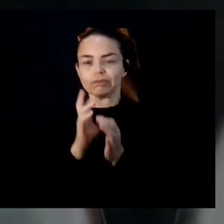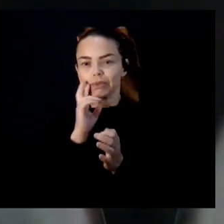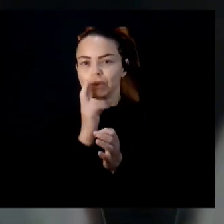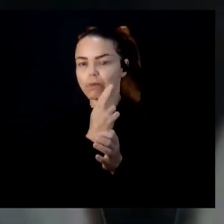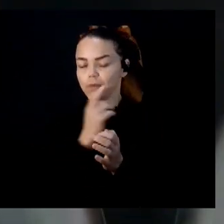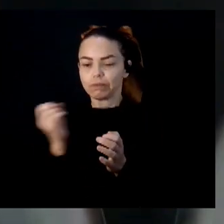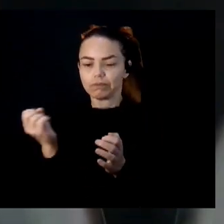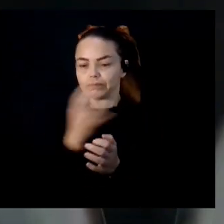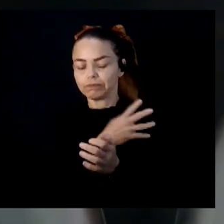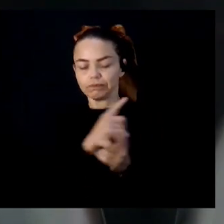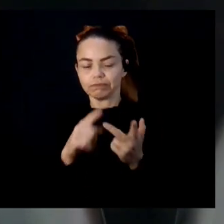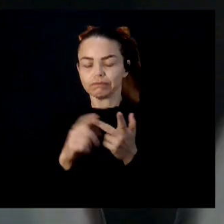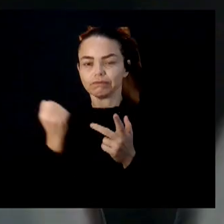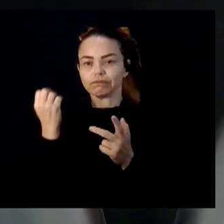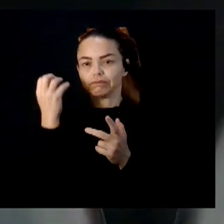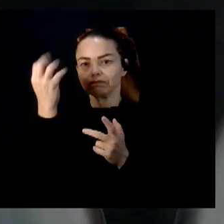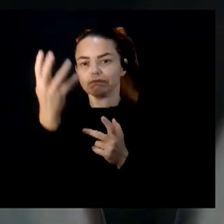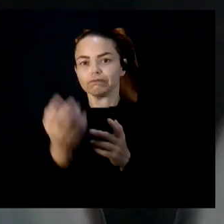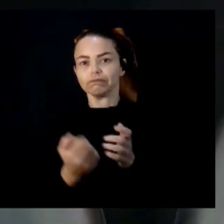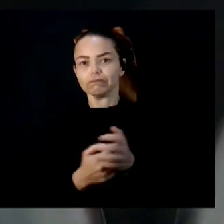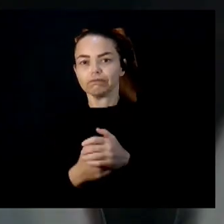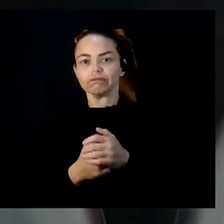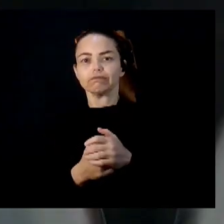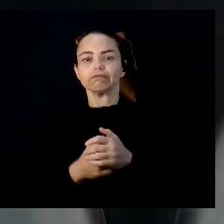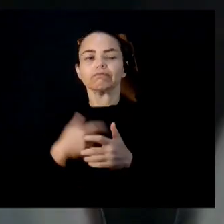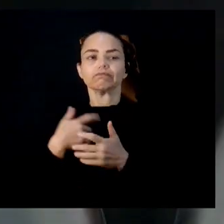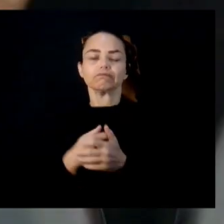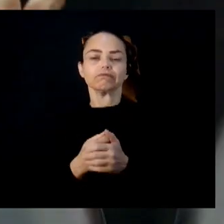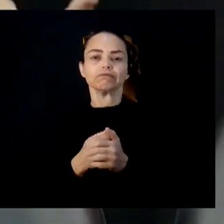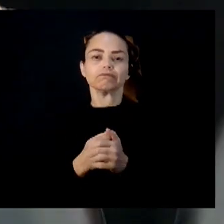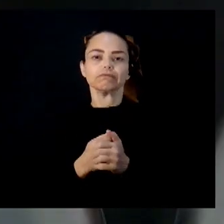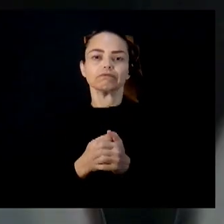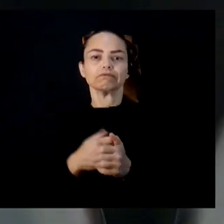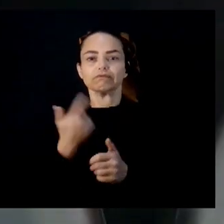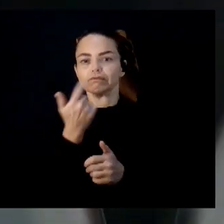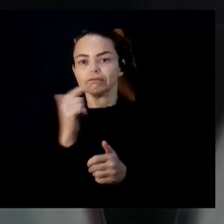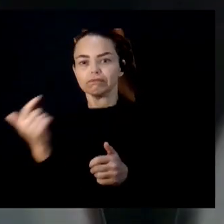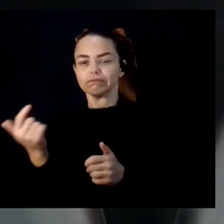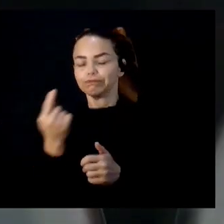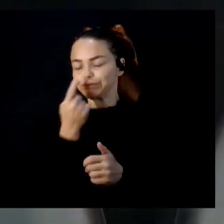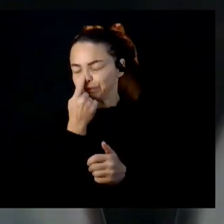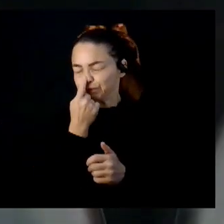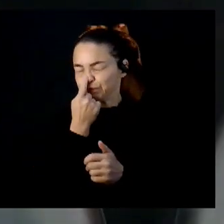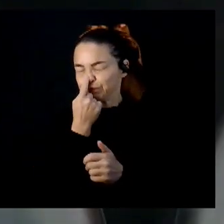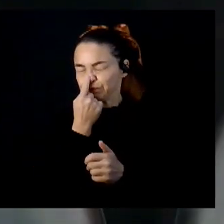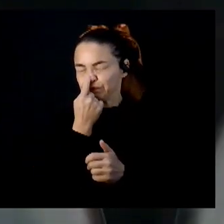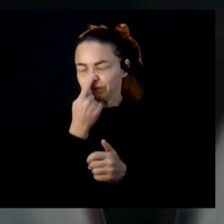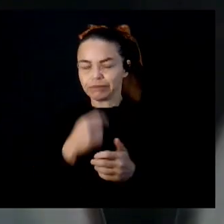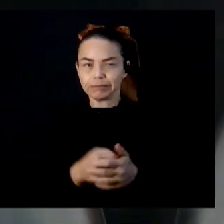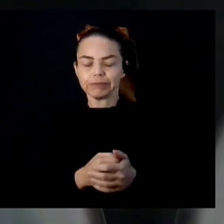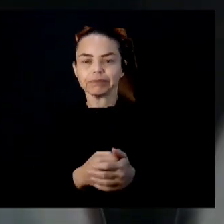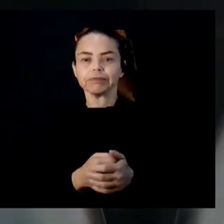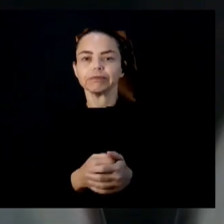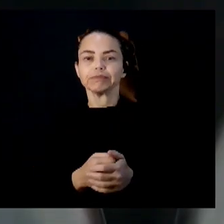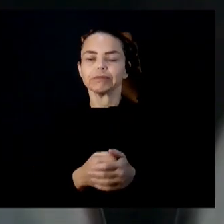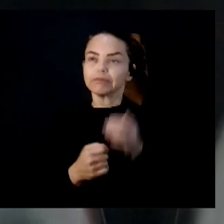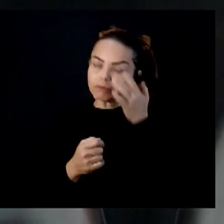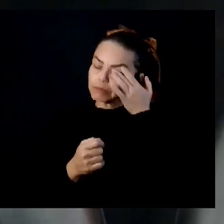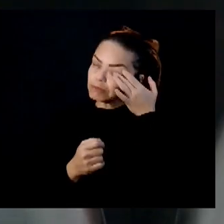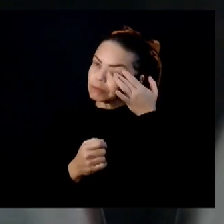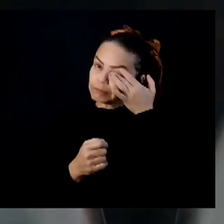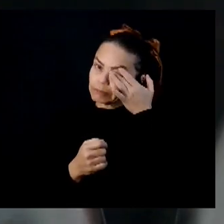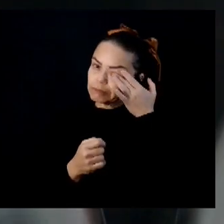para uma viagem longa e espetacular, e você não tem essa intimidade que você passa